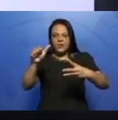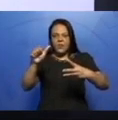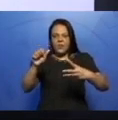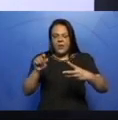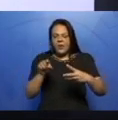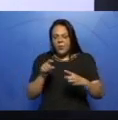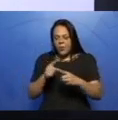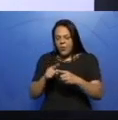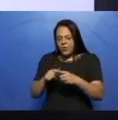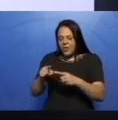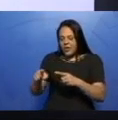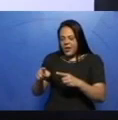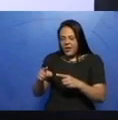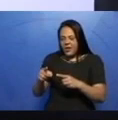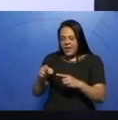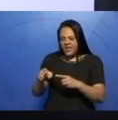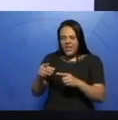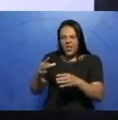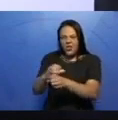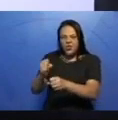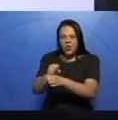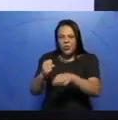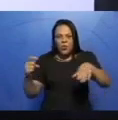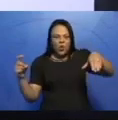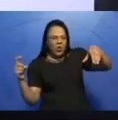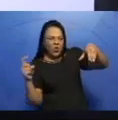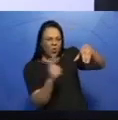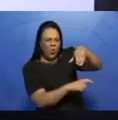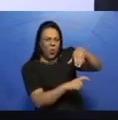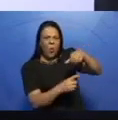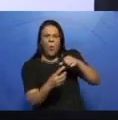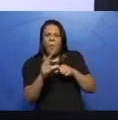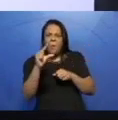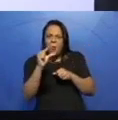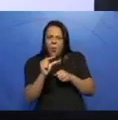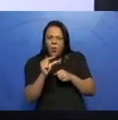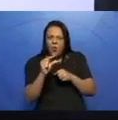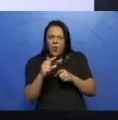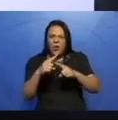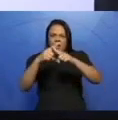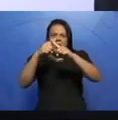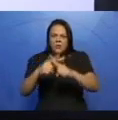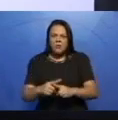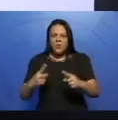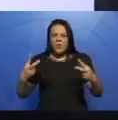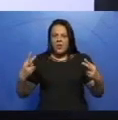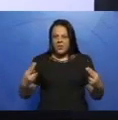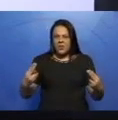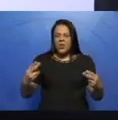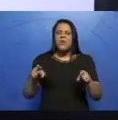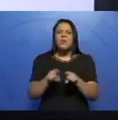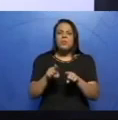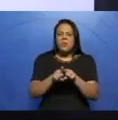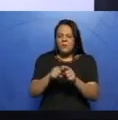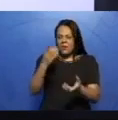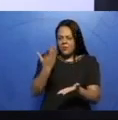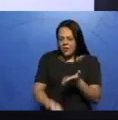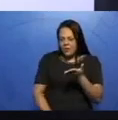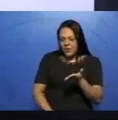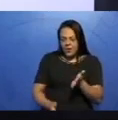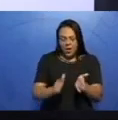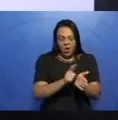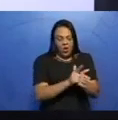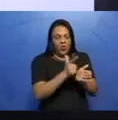gols devido ao número de empates ou derrotas recentes. Um jornal comentou o fato em notícia com o